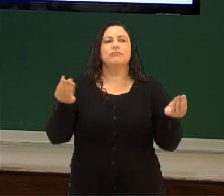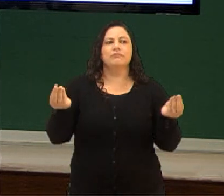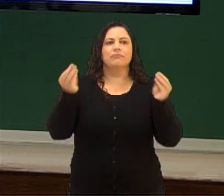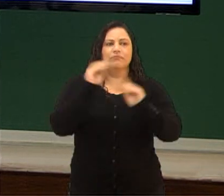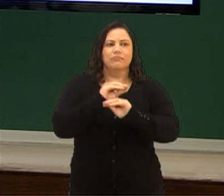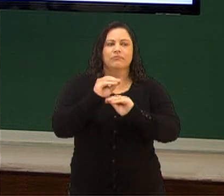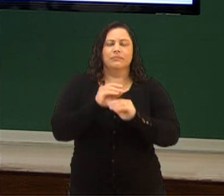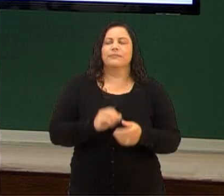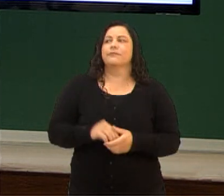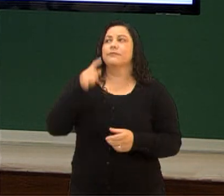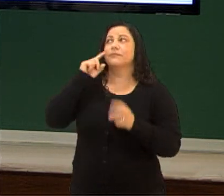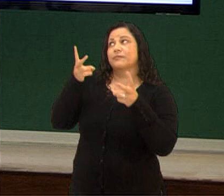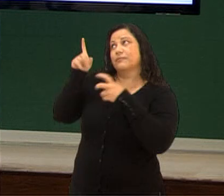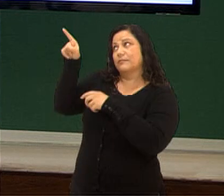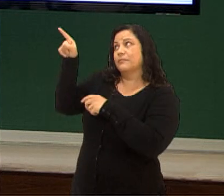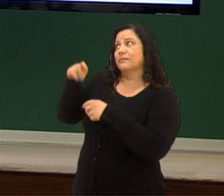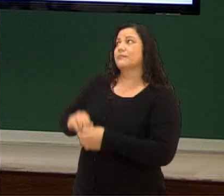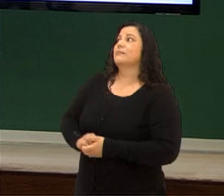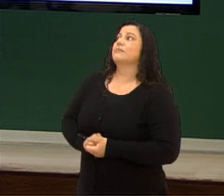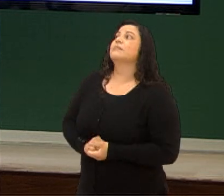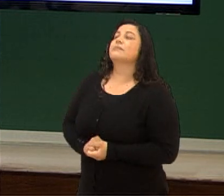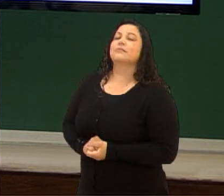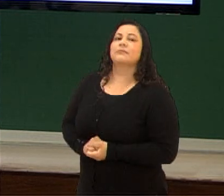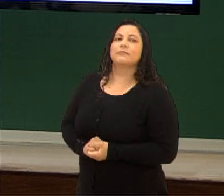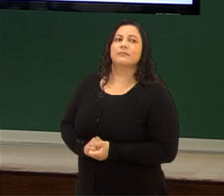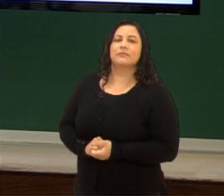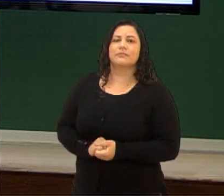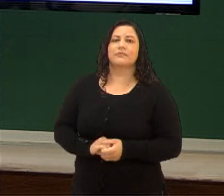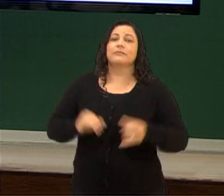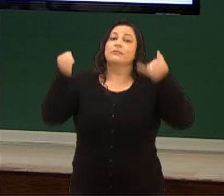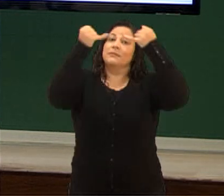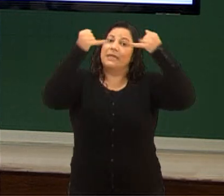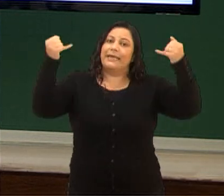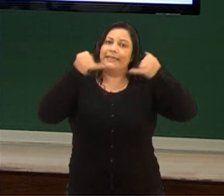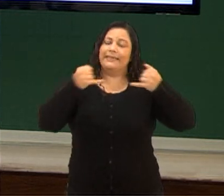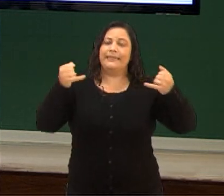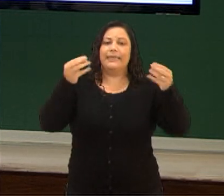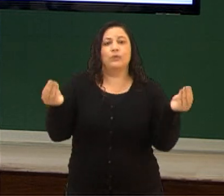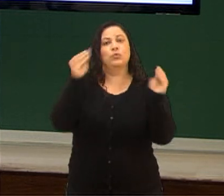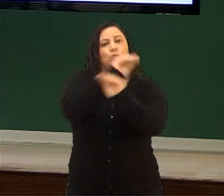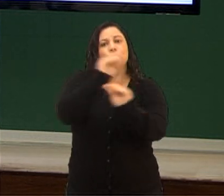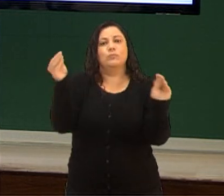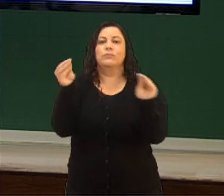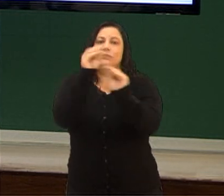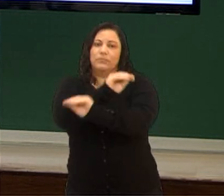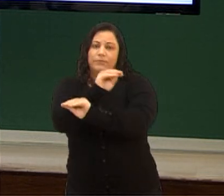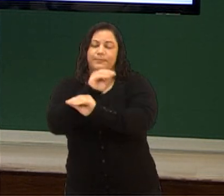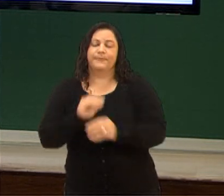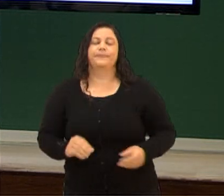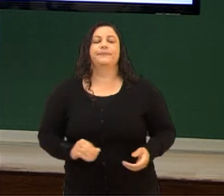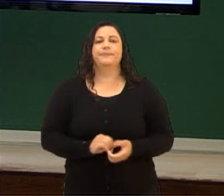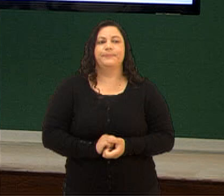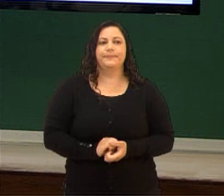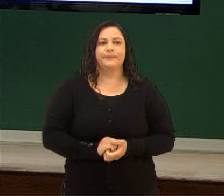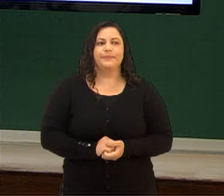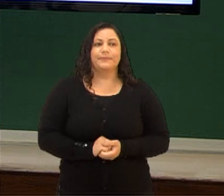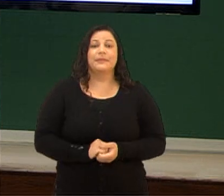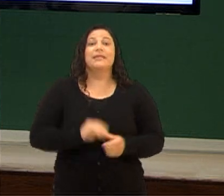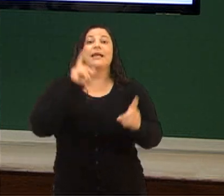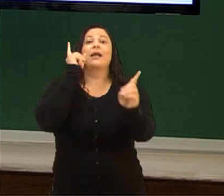matriz transposta dos cofatores. Troquei essa linha por essa coluna, essa linha por essa coluna. Beleza?